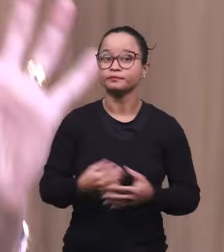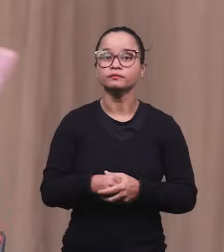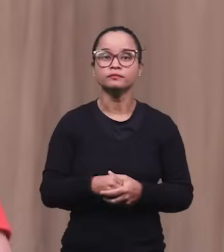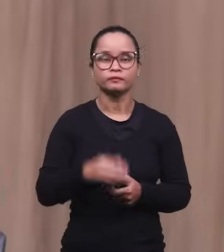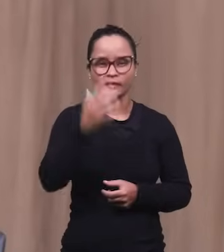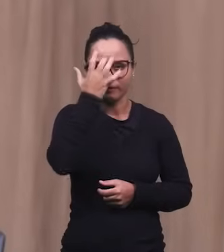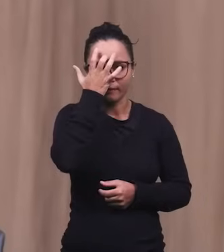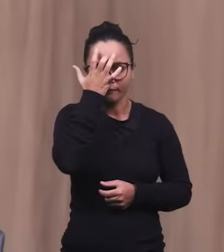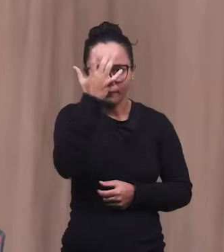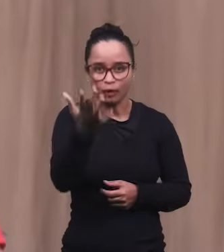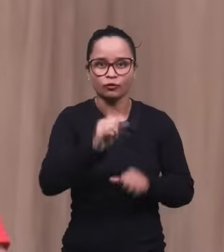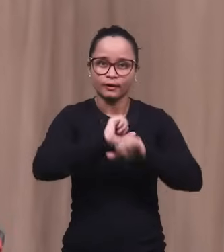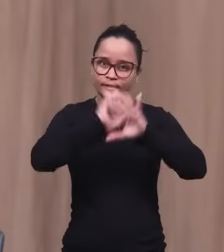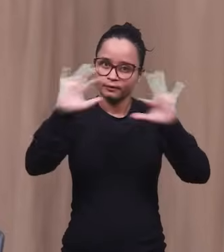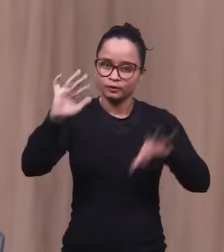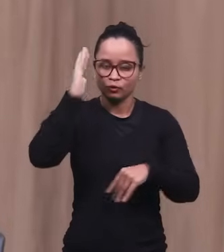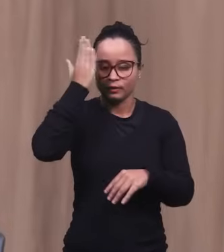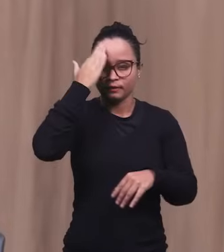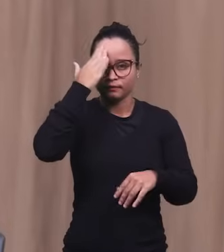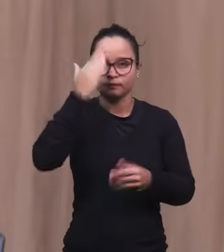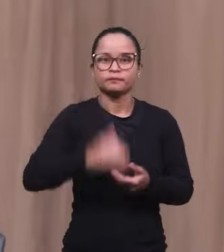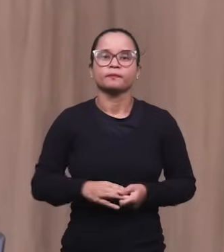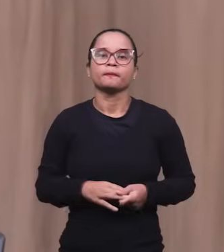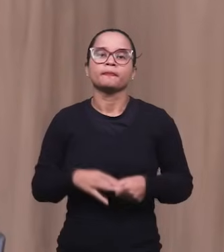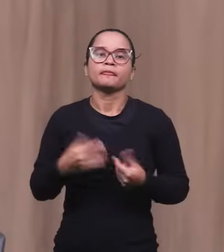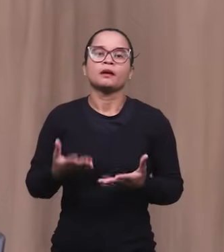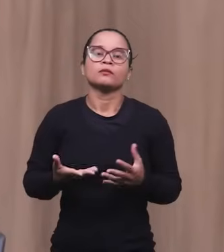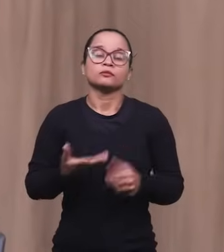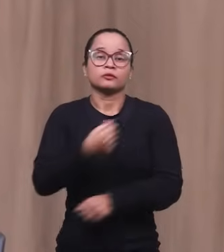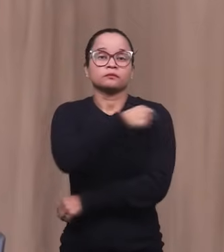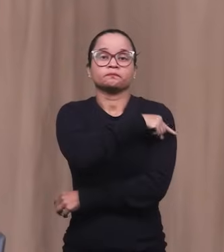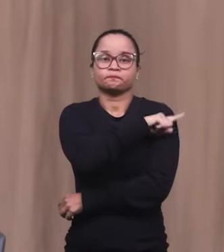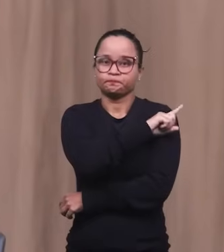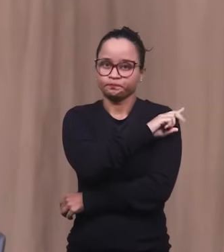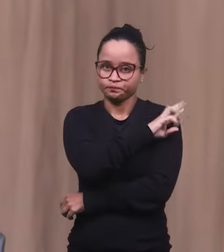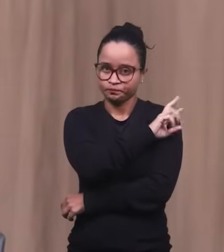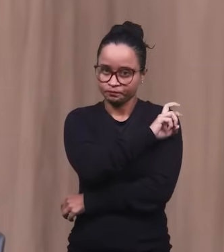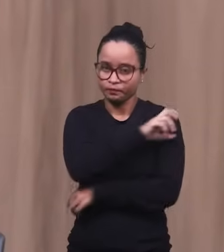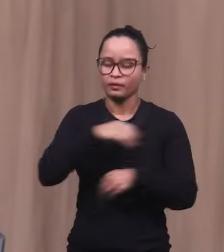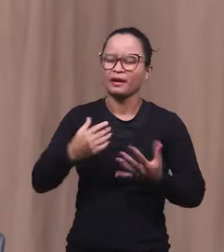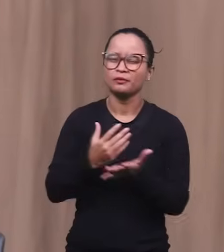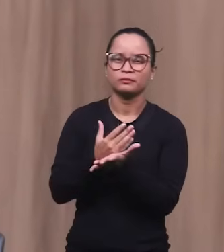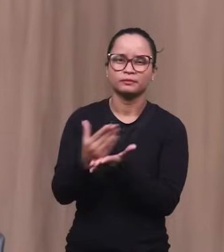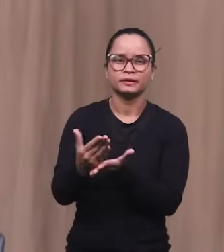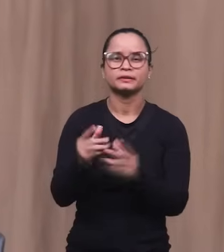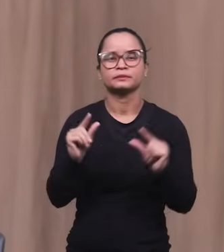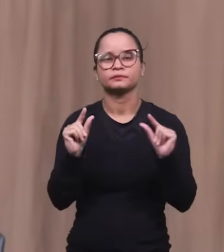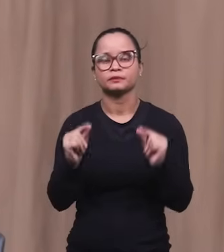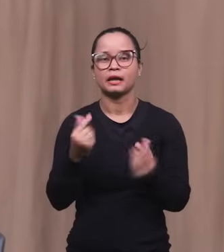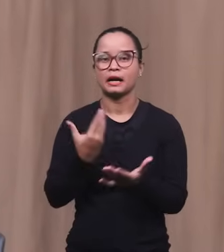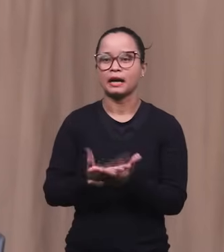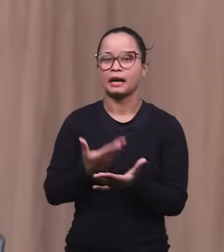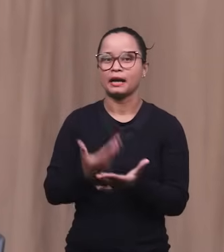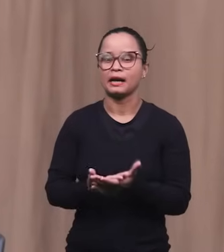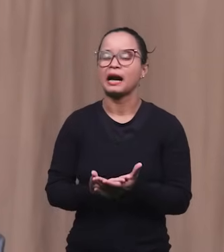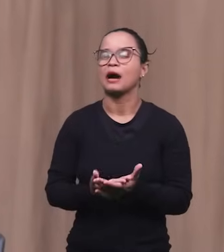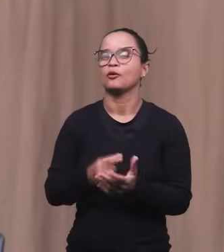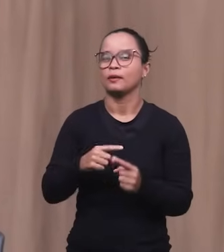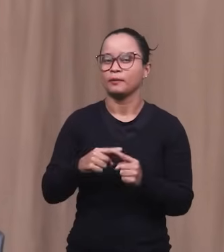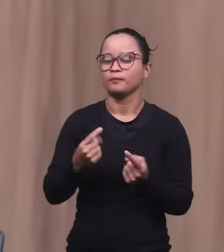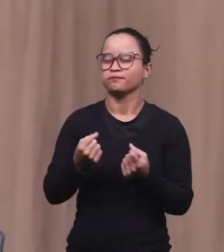ficar o fácil entendimento, né? Isso aí. E quando chega no fundamental, então aí começa a ter algo assim